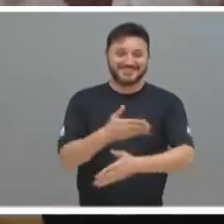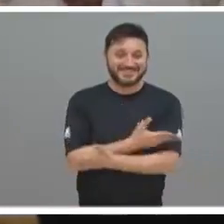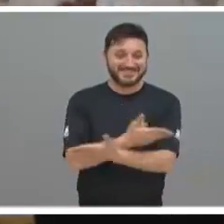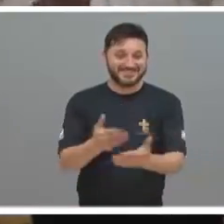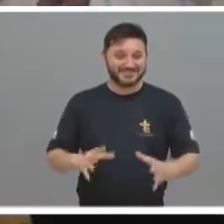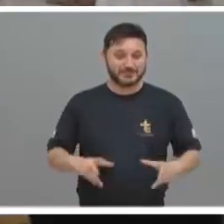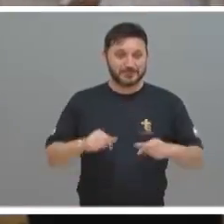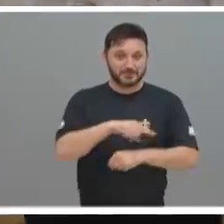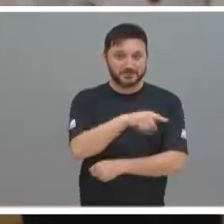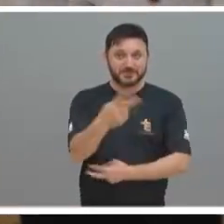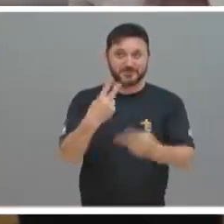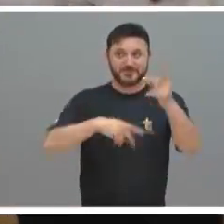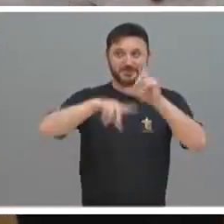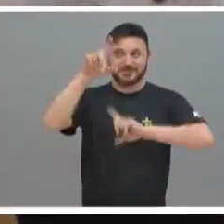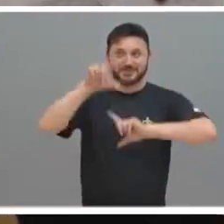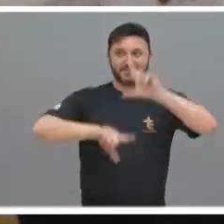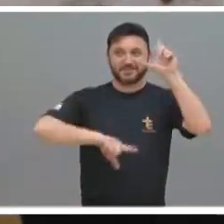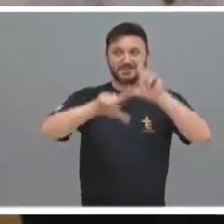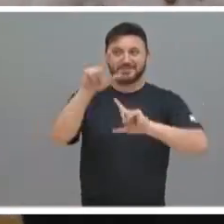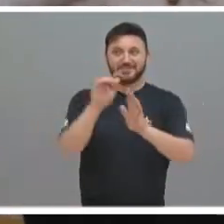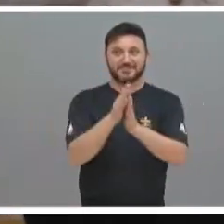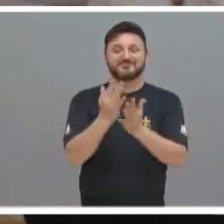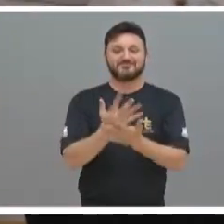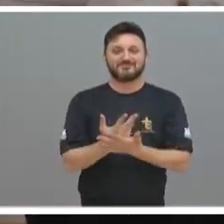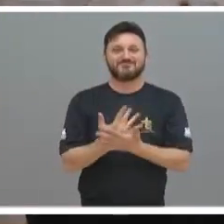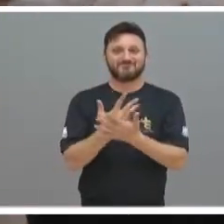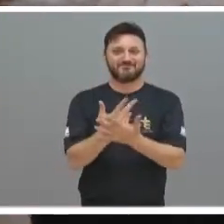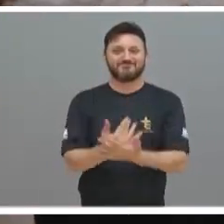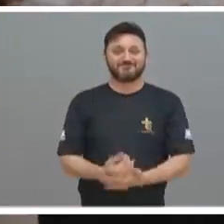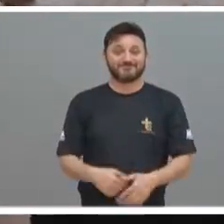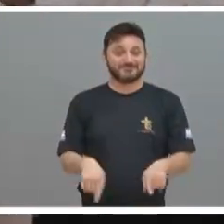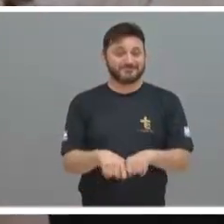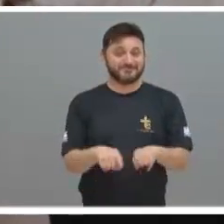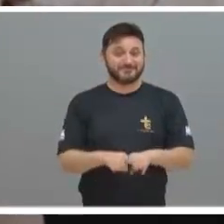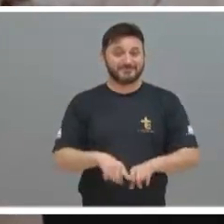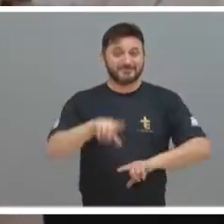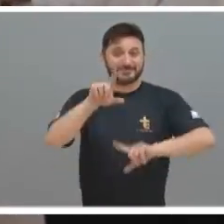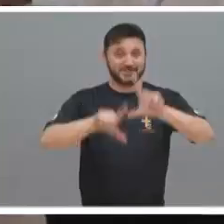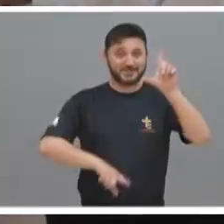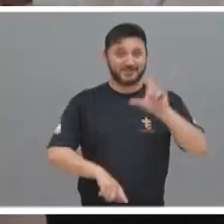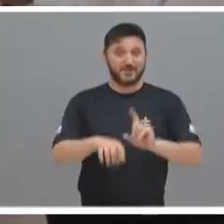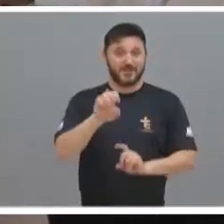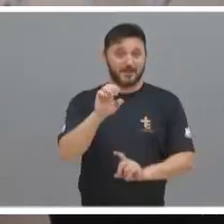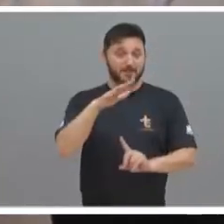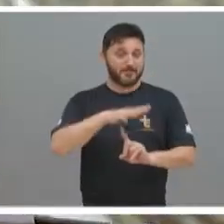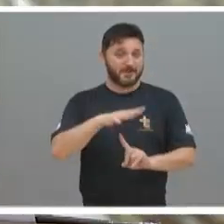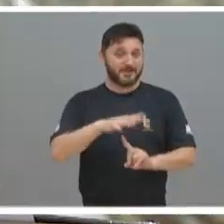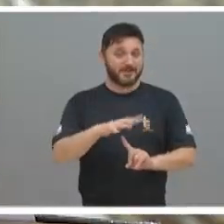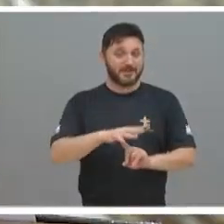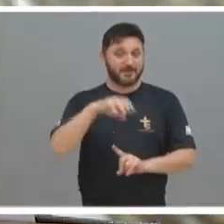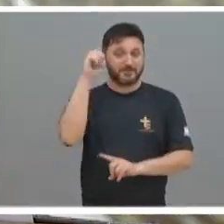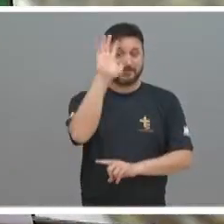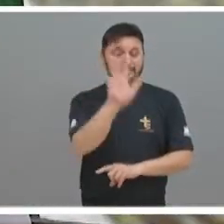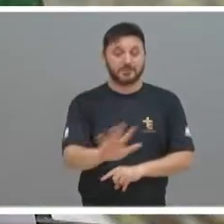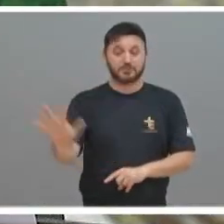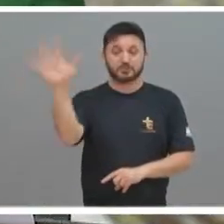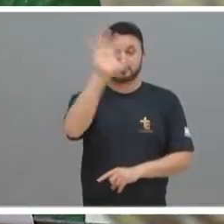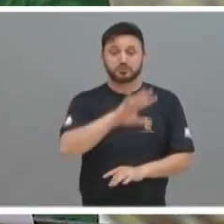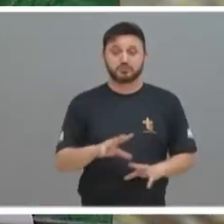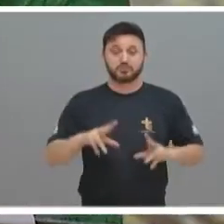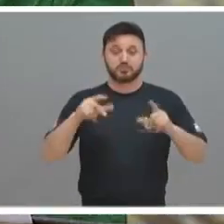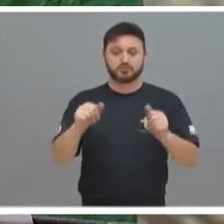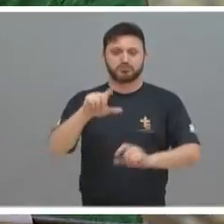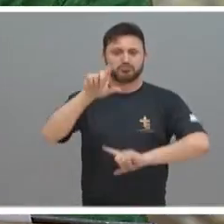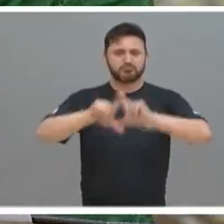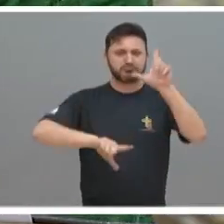A todos que estão acompanhando pela TV É Paraná, a partir da É Paraná, TV Evangelizar e todas